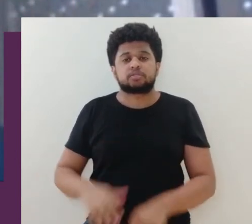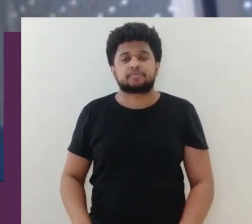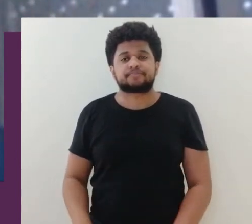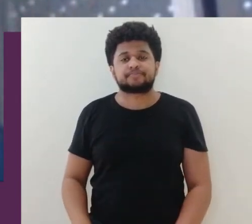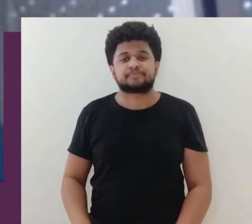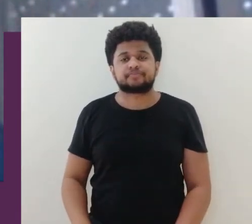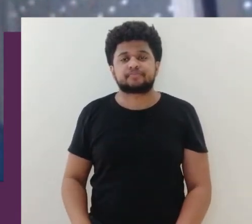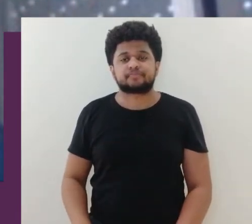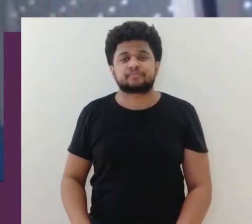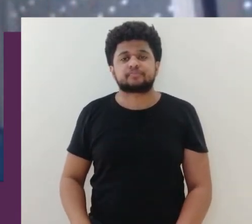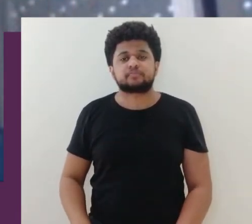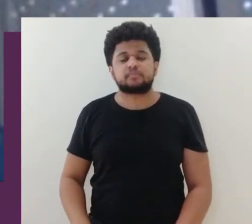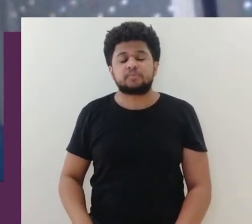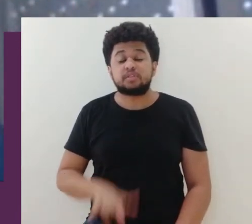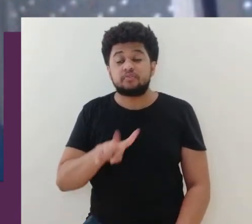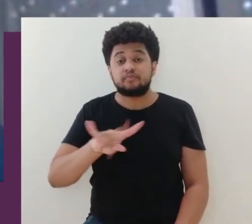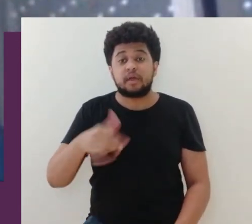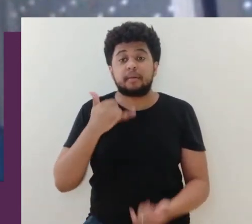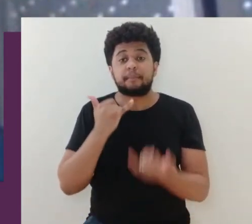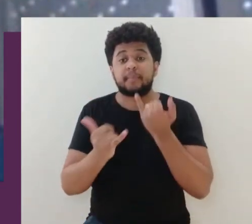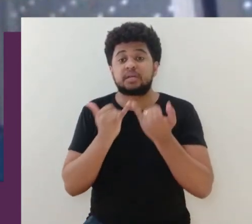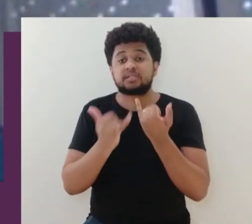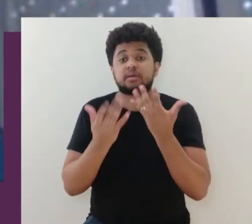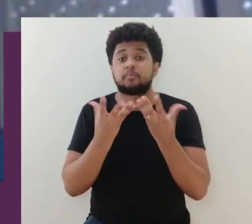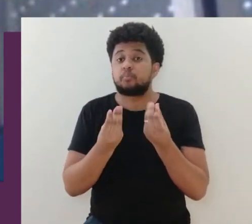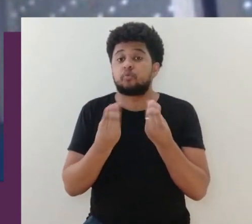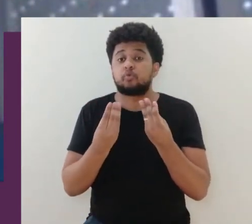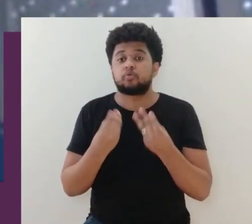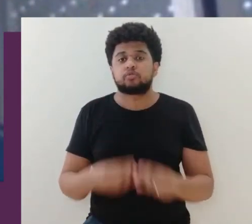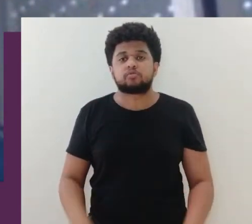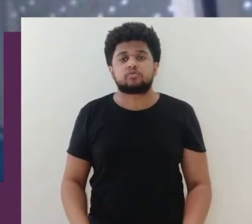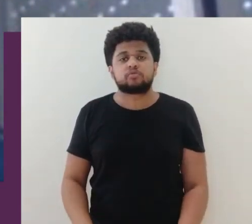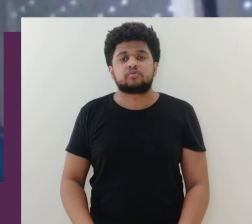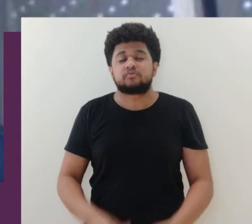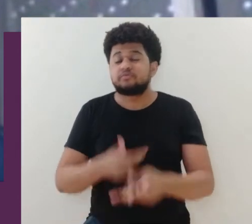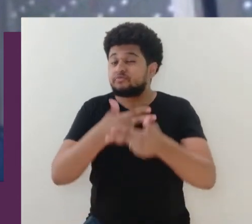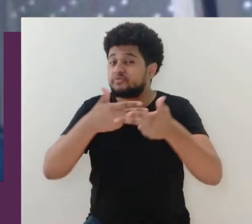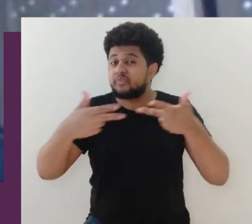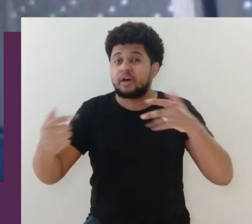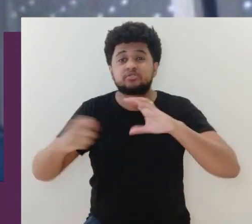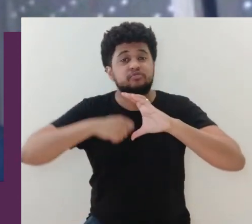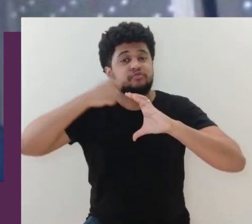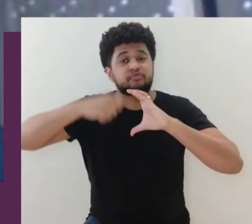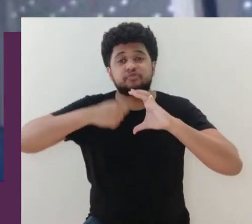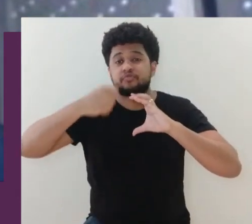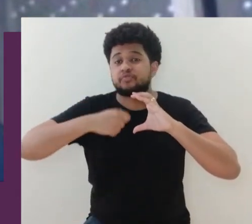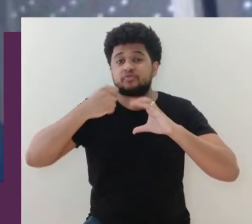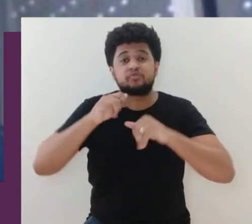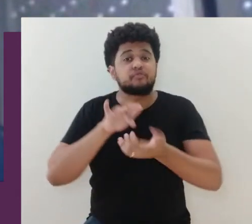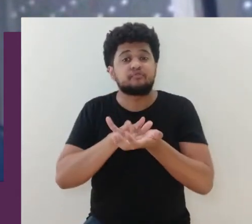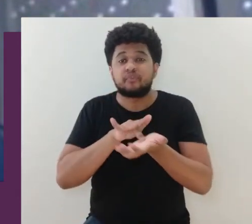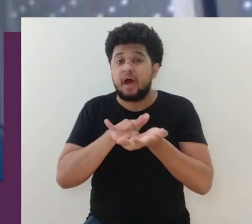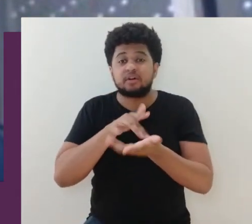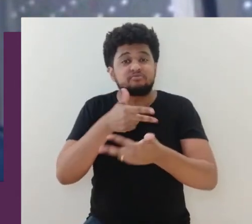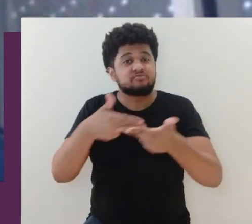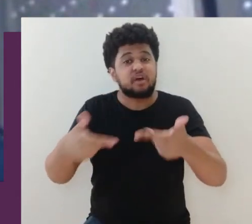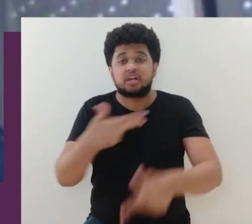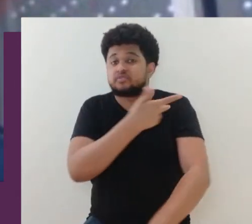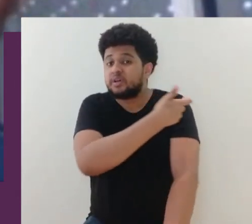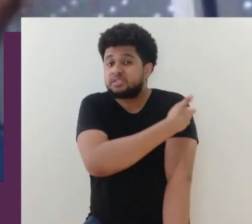são pessoas que vão dizer, olha, eu tomei a vacina e fiquei doente. Tomei vacina. Isso vai aparecer